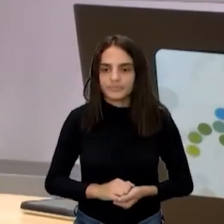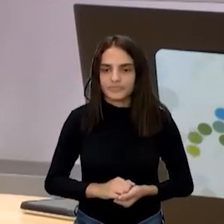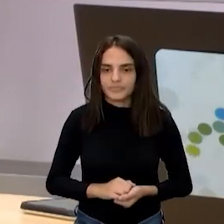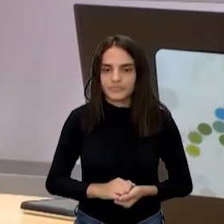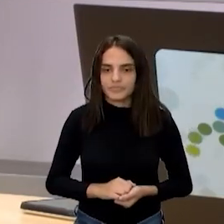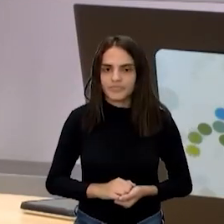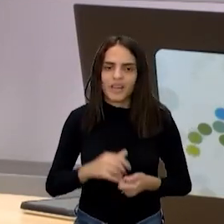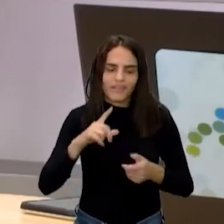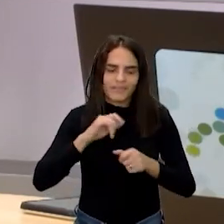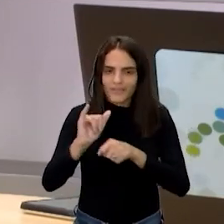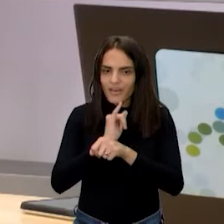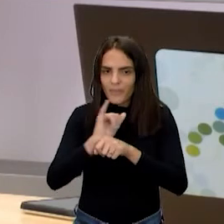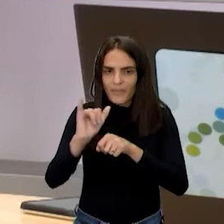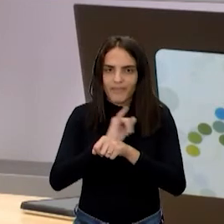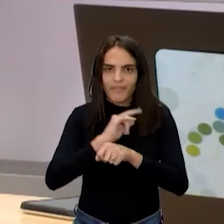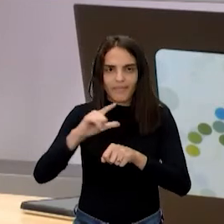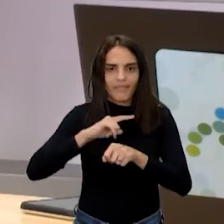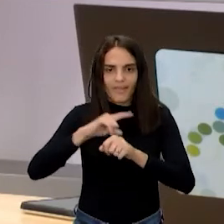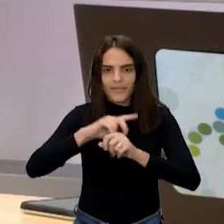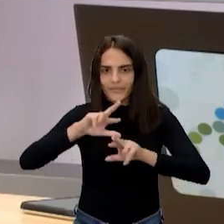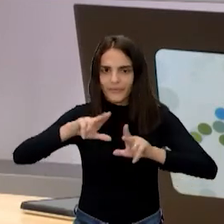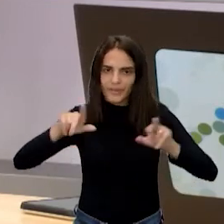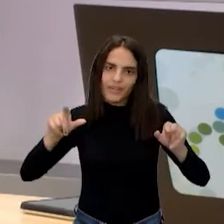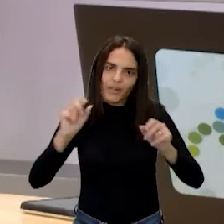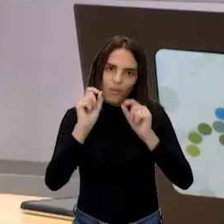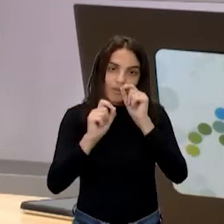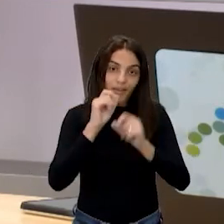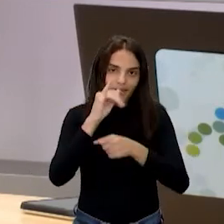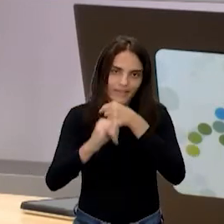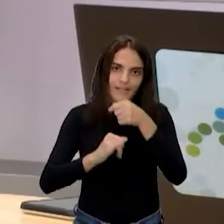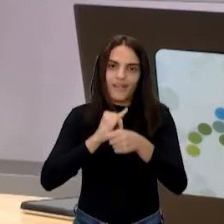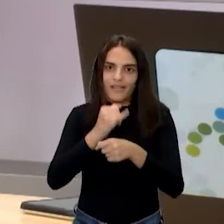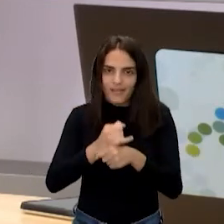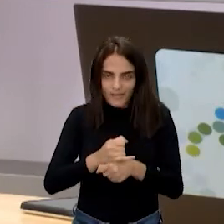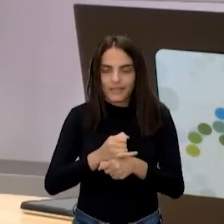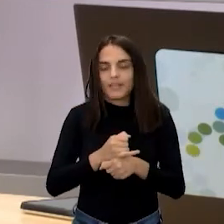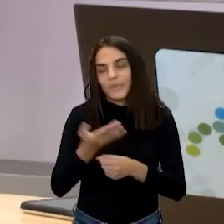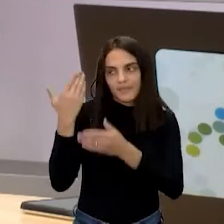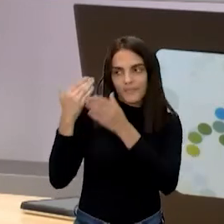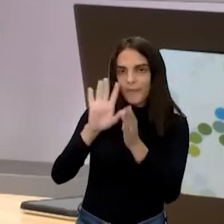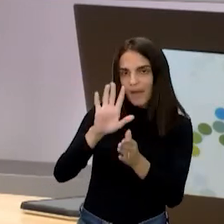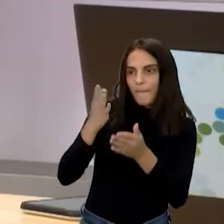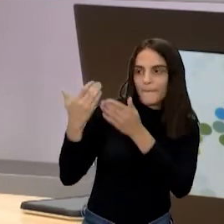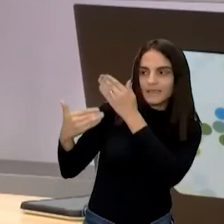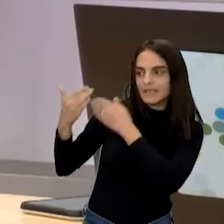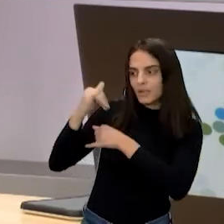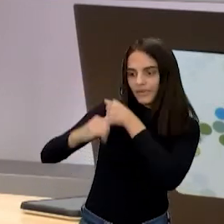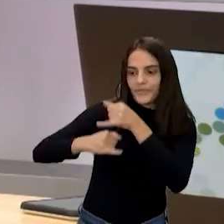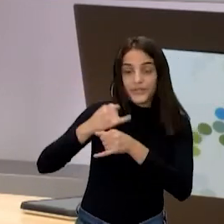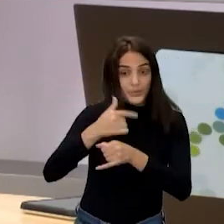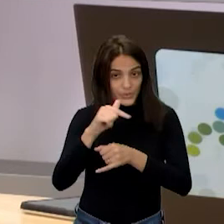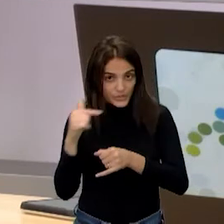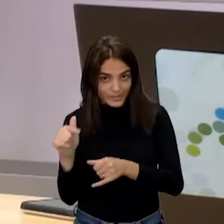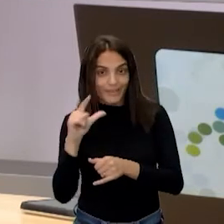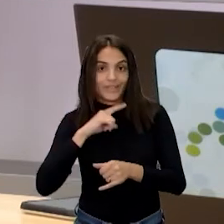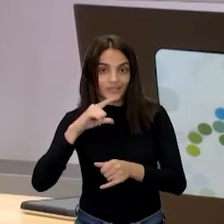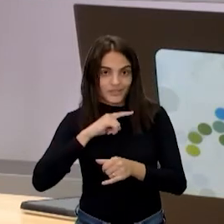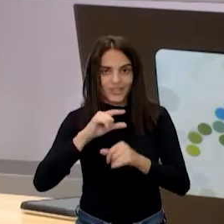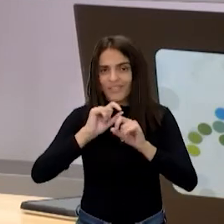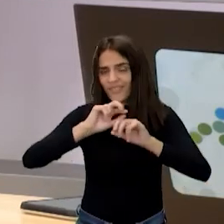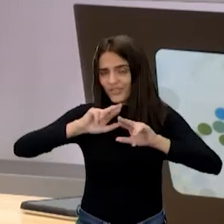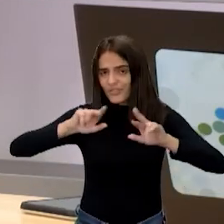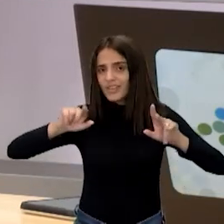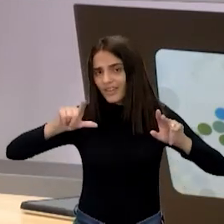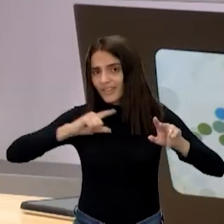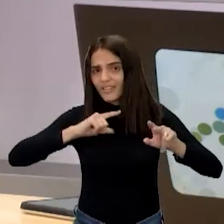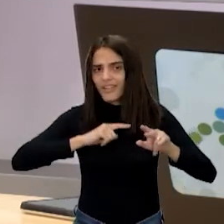várias ferramentas, né, Pro? Hoje a gente tem as redes sociais, que a gente usa muito, mas antigamente, quando não tinha as redes sociais, existiam vários veículos de